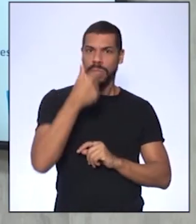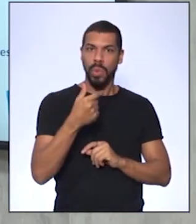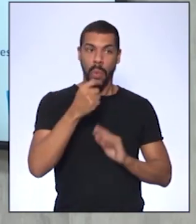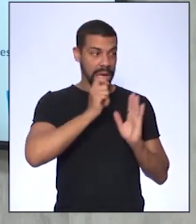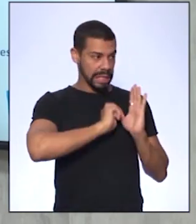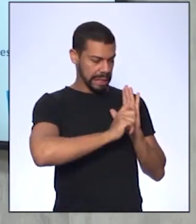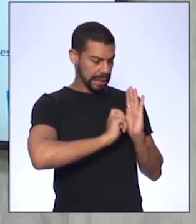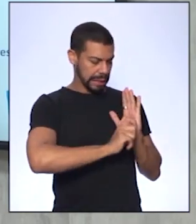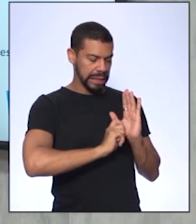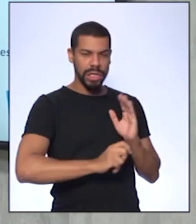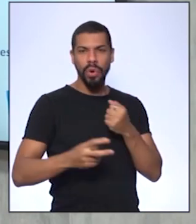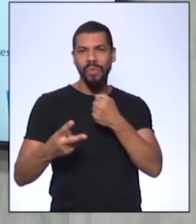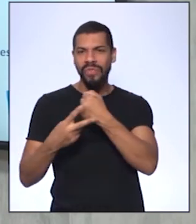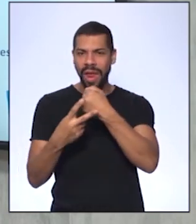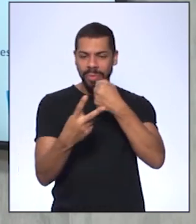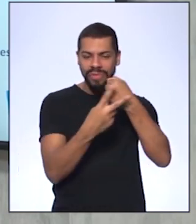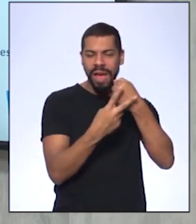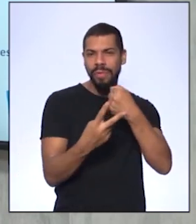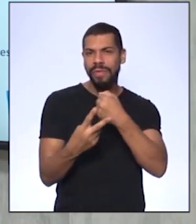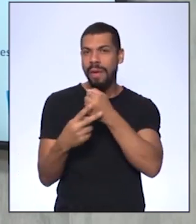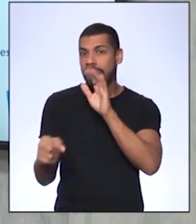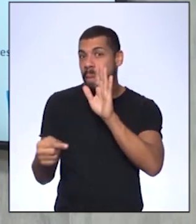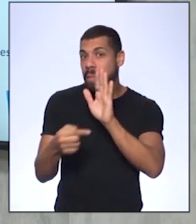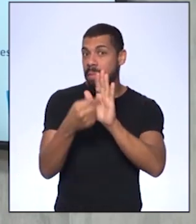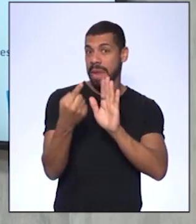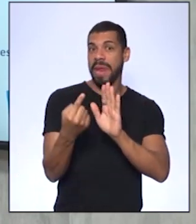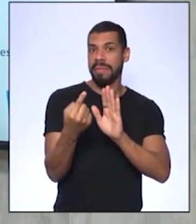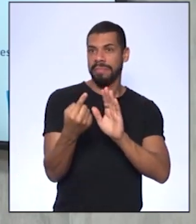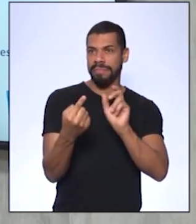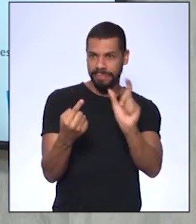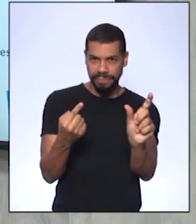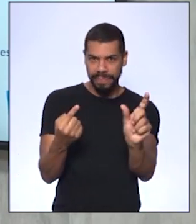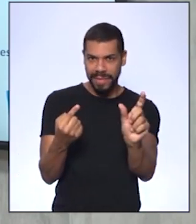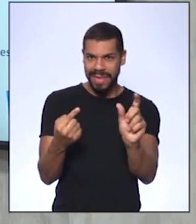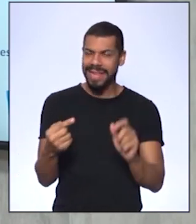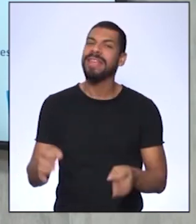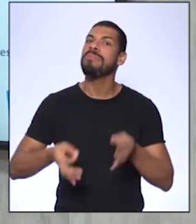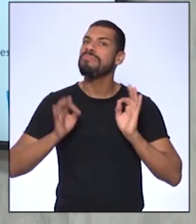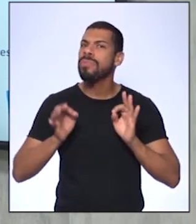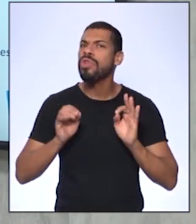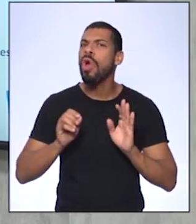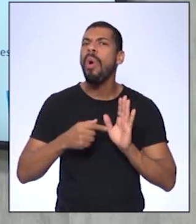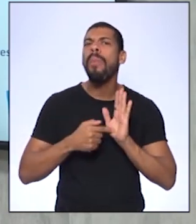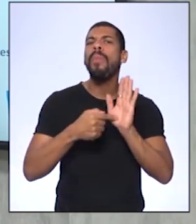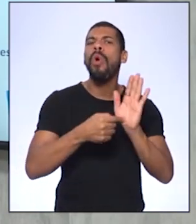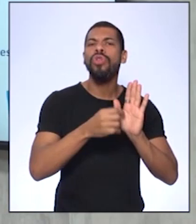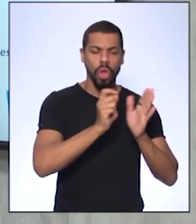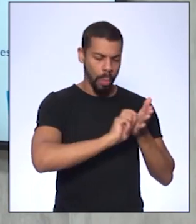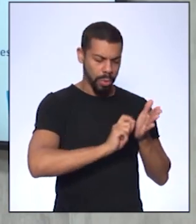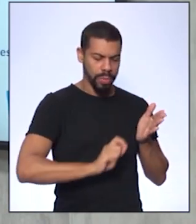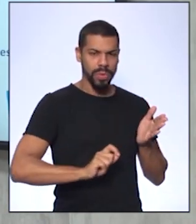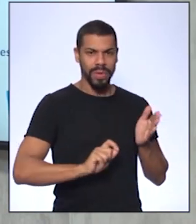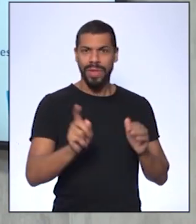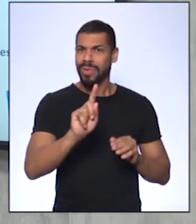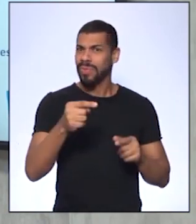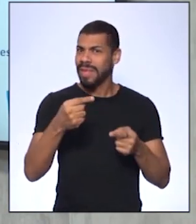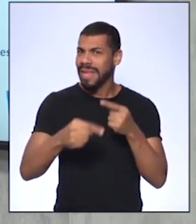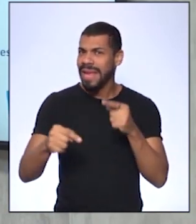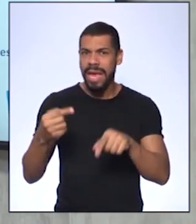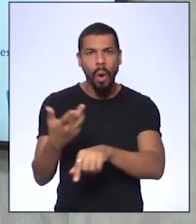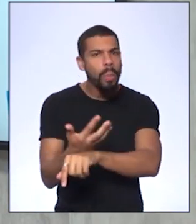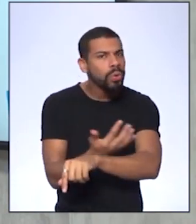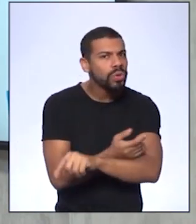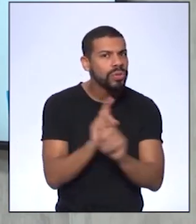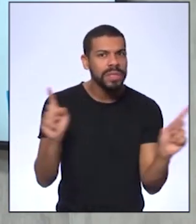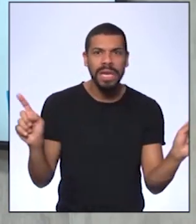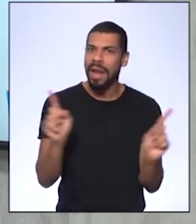escrito com verbos conjugados na primeira pessoa, e ela realmente apresenta a opinião de quem escreve. Não tem nada a ver com emocionado, pelo amor de